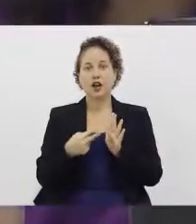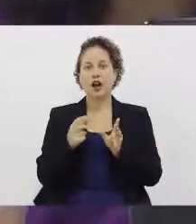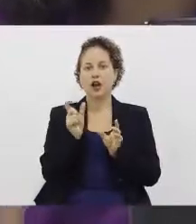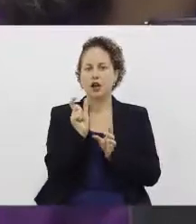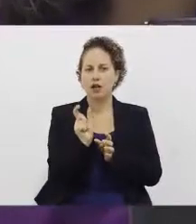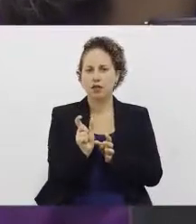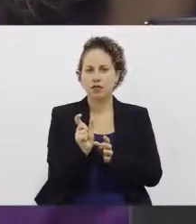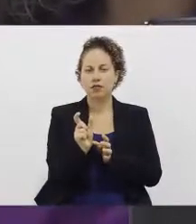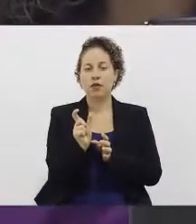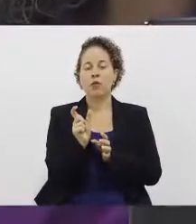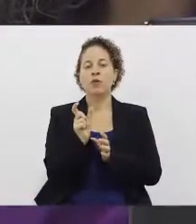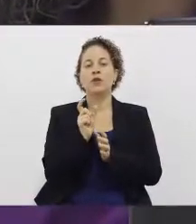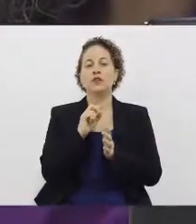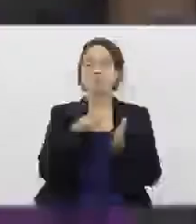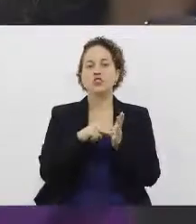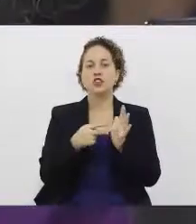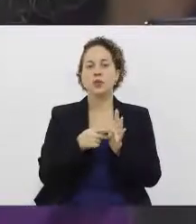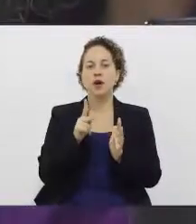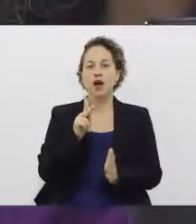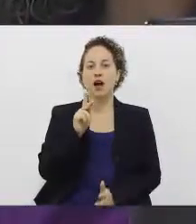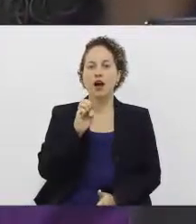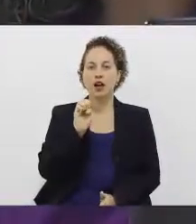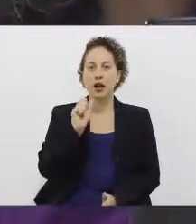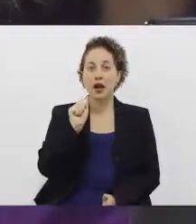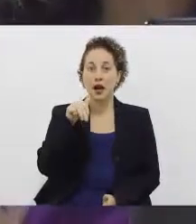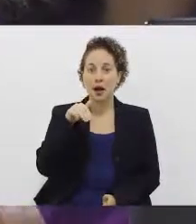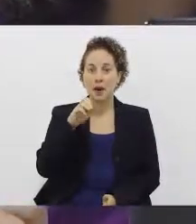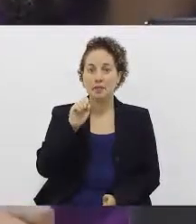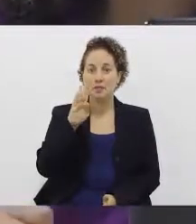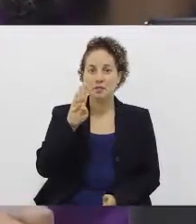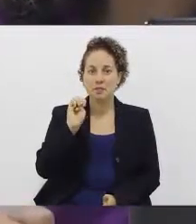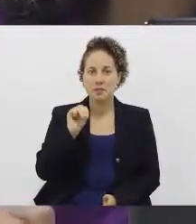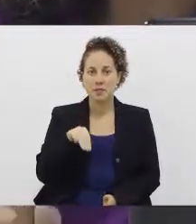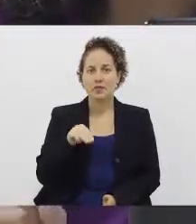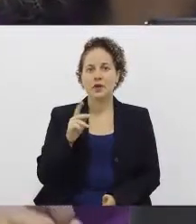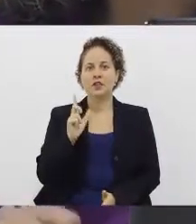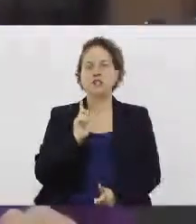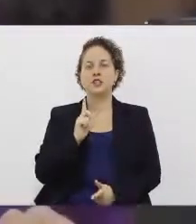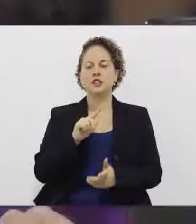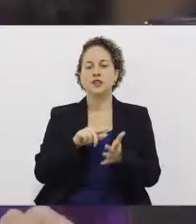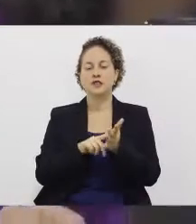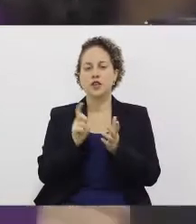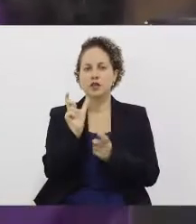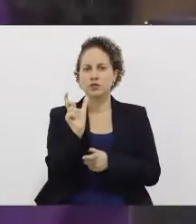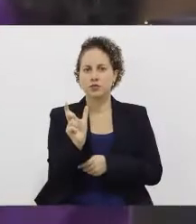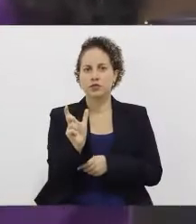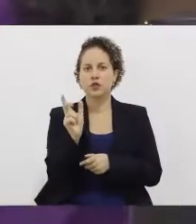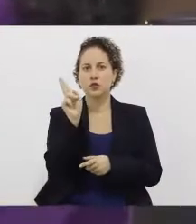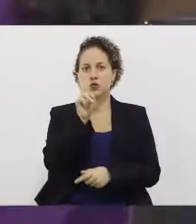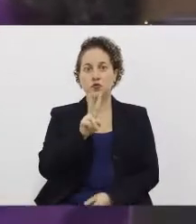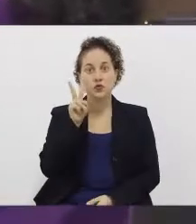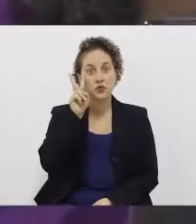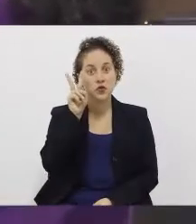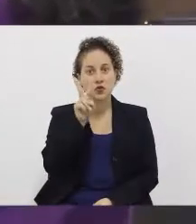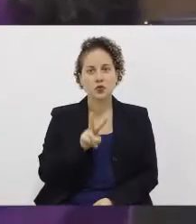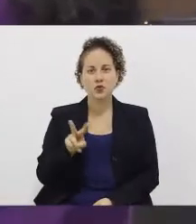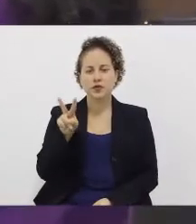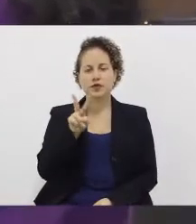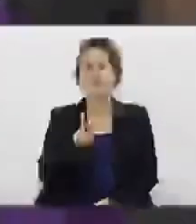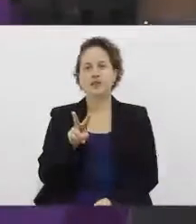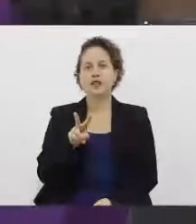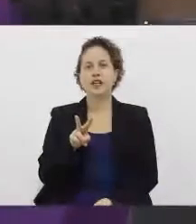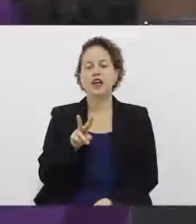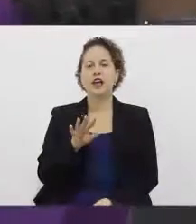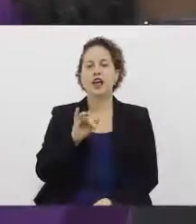Então, o Kanban, um sistema de Kanban é um sistema de utilização de cartões para a gestão de estoques de forma visual. Reagan e